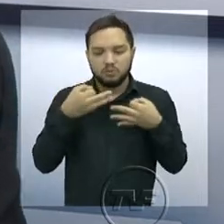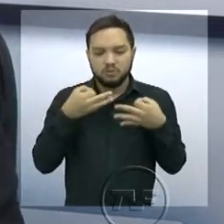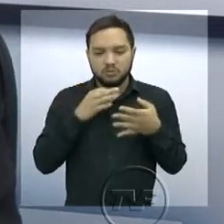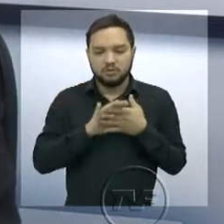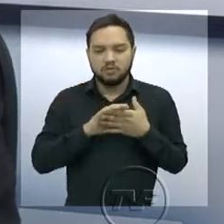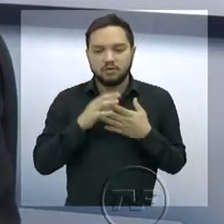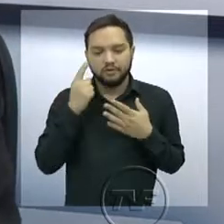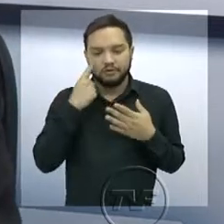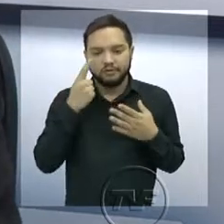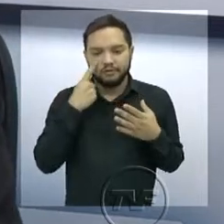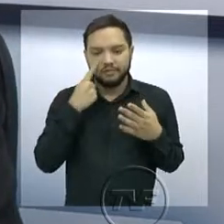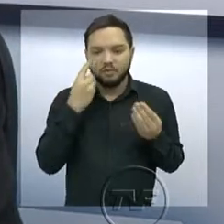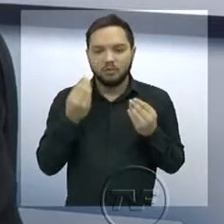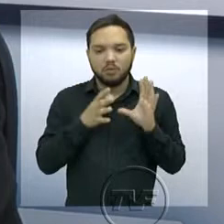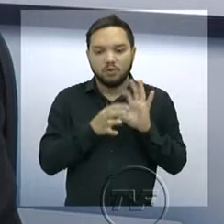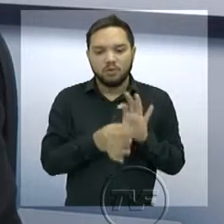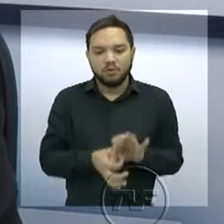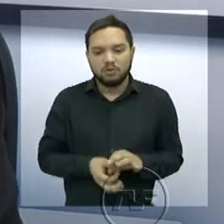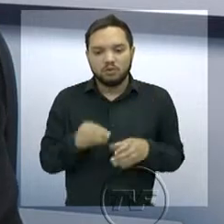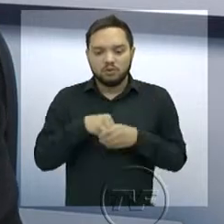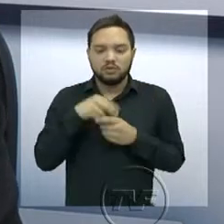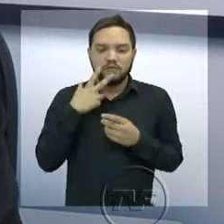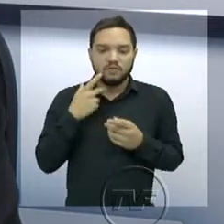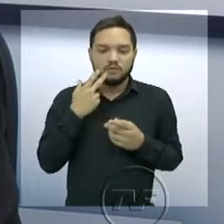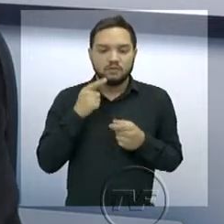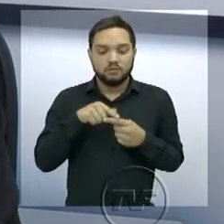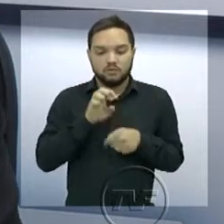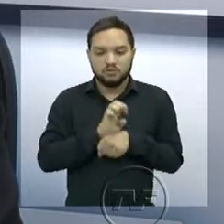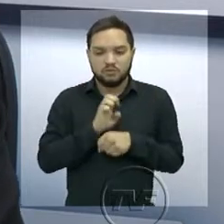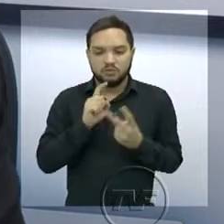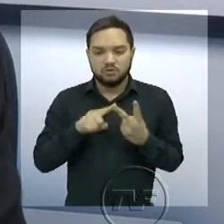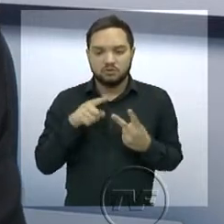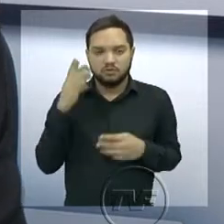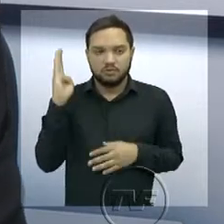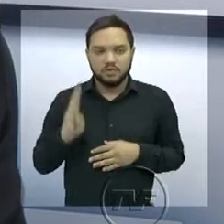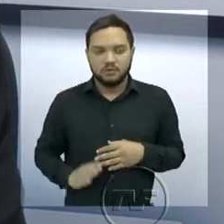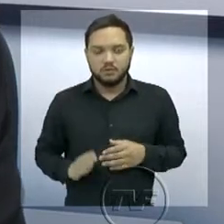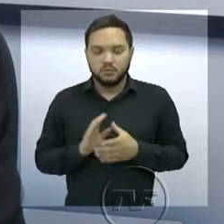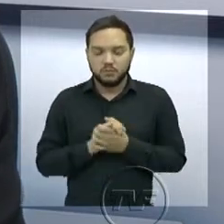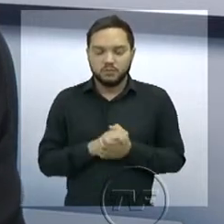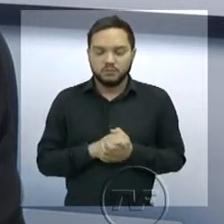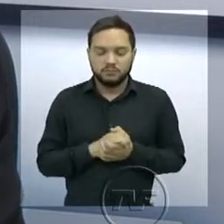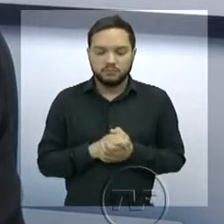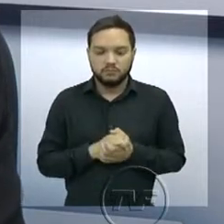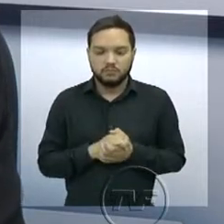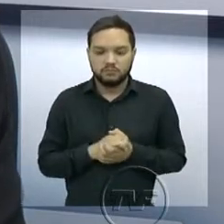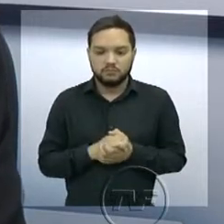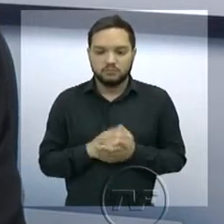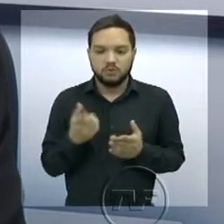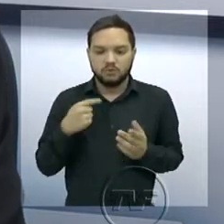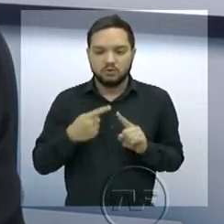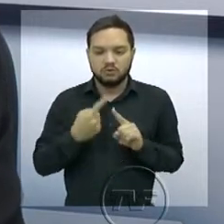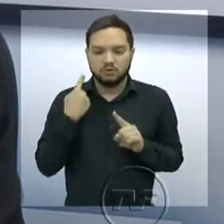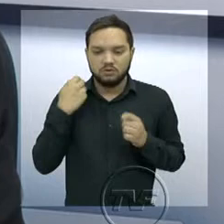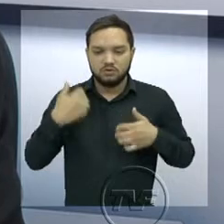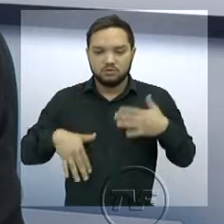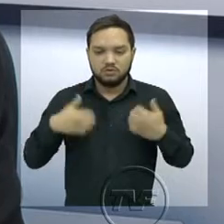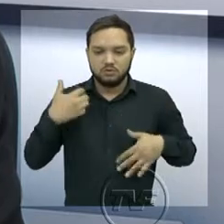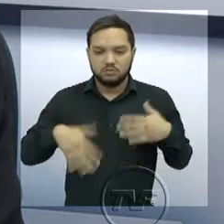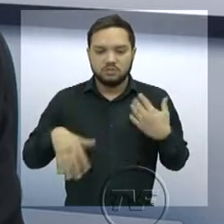algumas situações de Fortaleza, do Ceará e do Brasil. Nós falávamos sobre